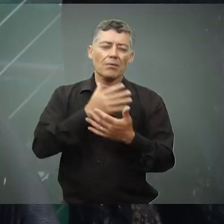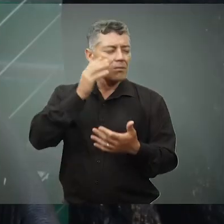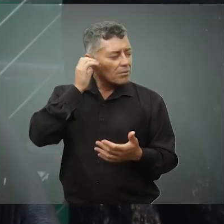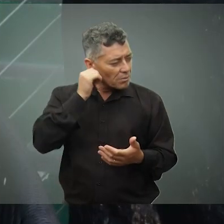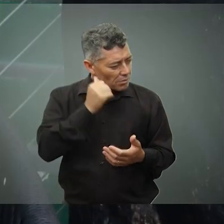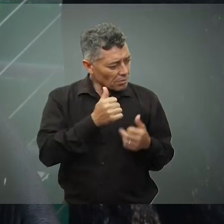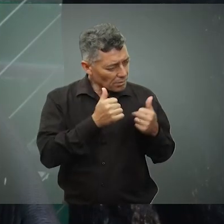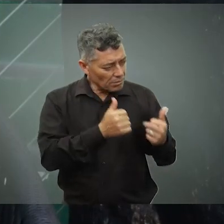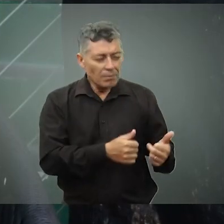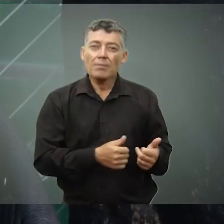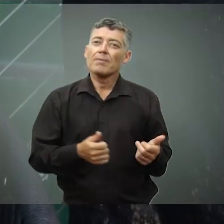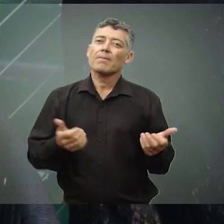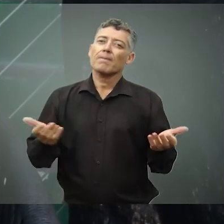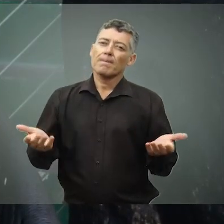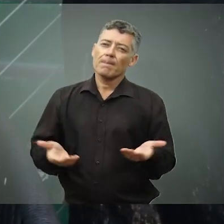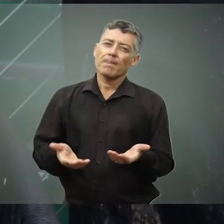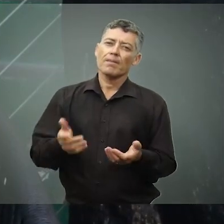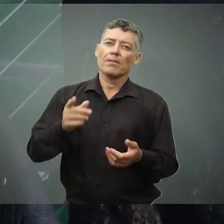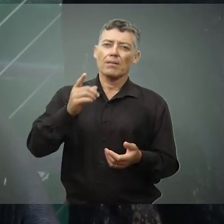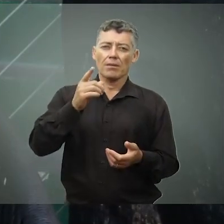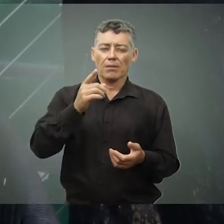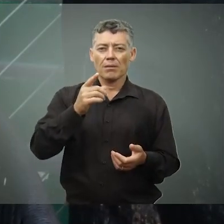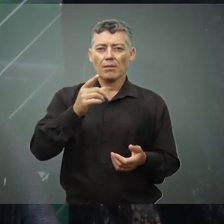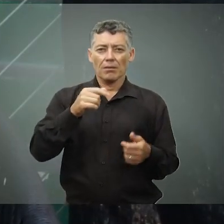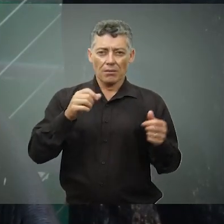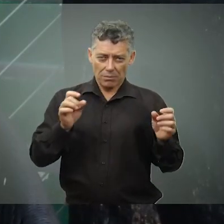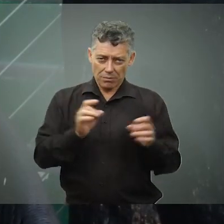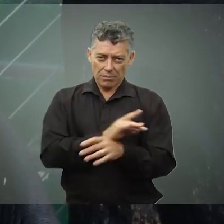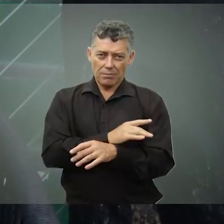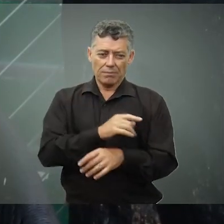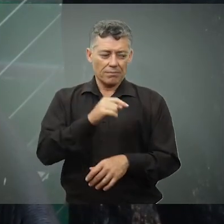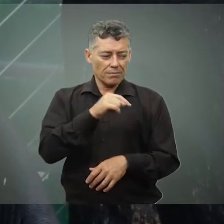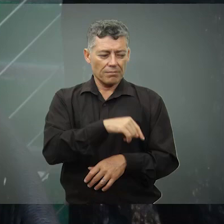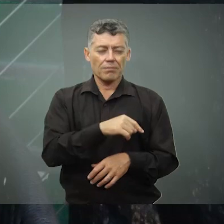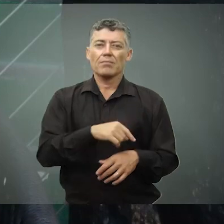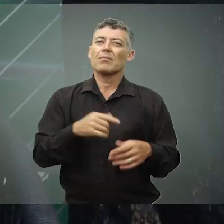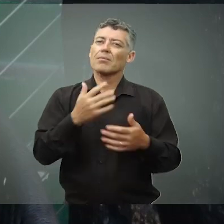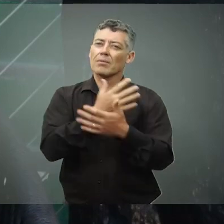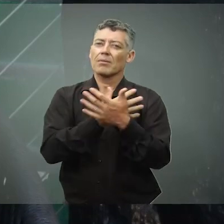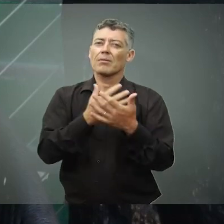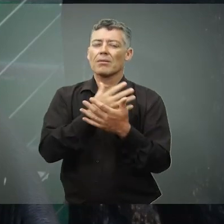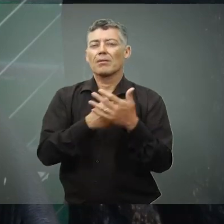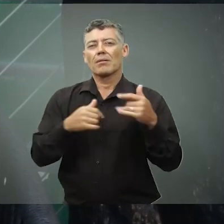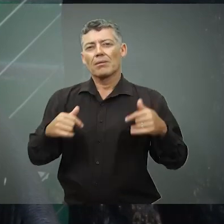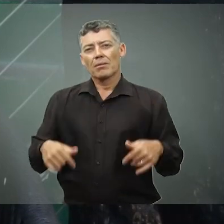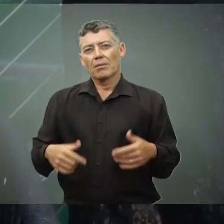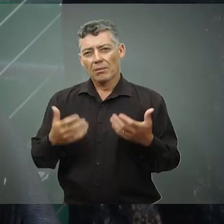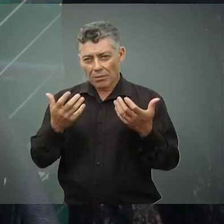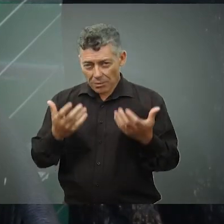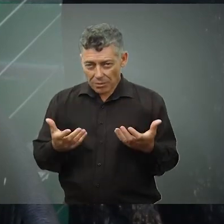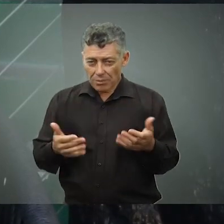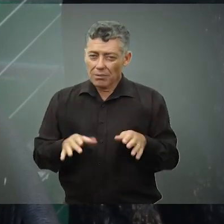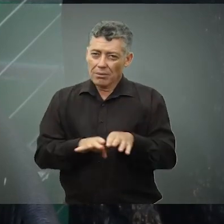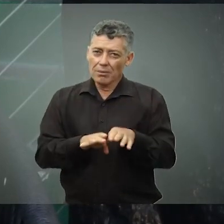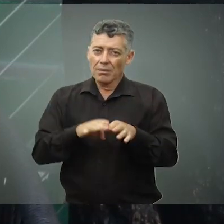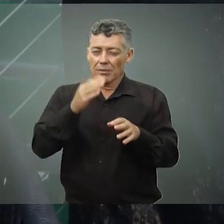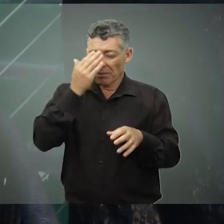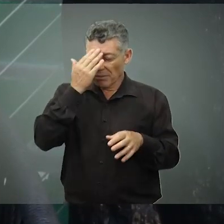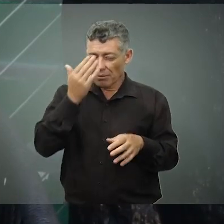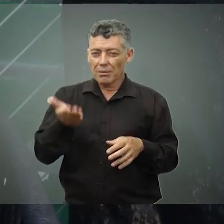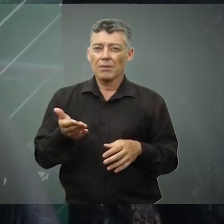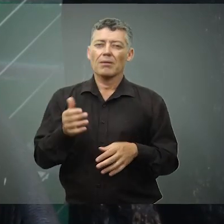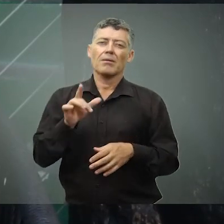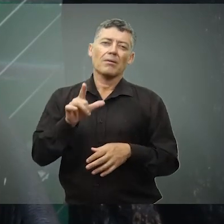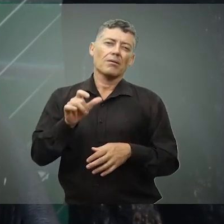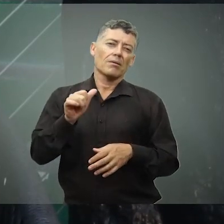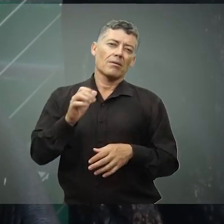obrigada mesmo, e daqui a pouquinho o Serginho vai terminar aqui o programa com música, Mas eu queria antes também, né, agradecer ao La